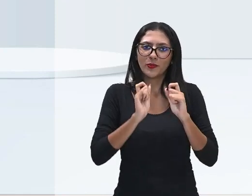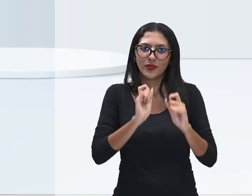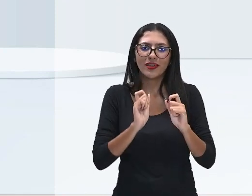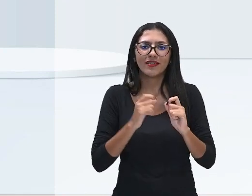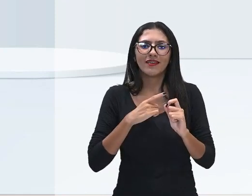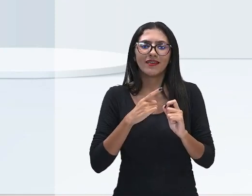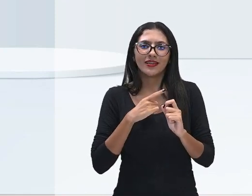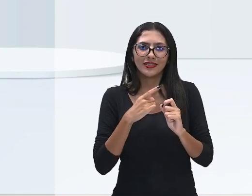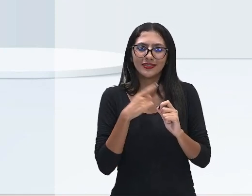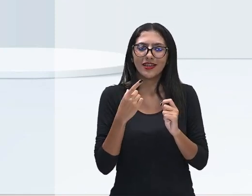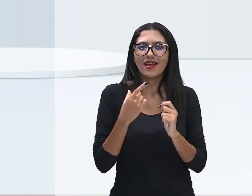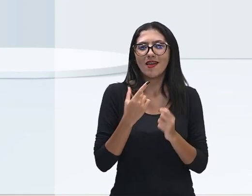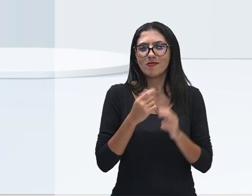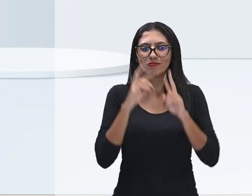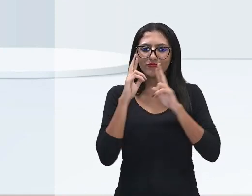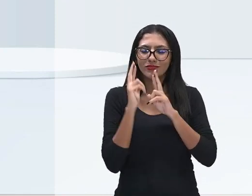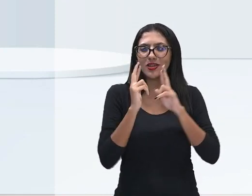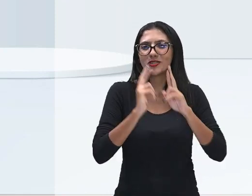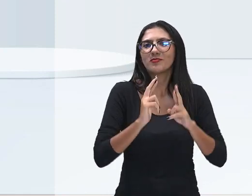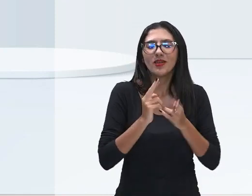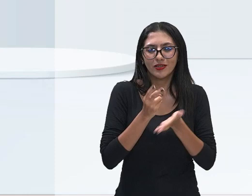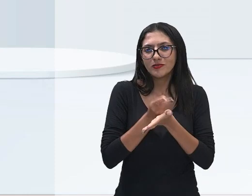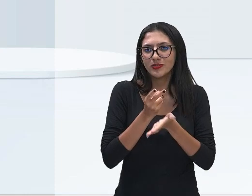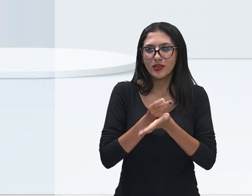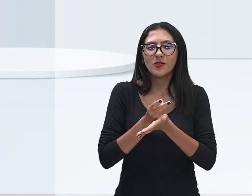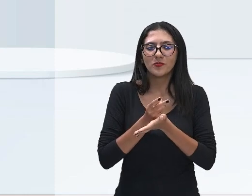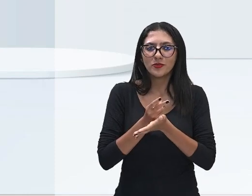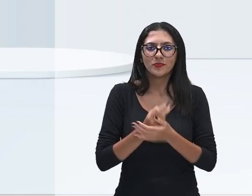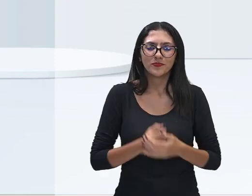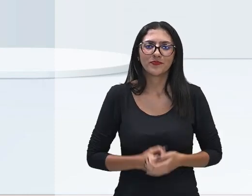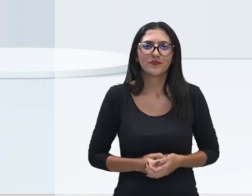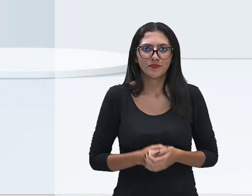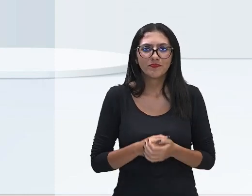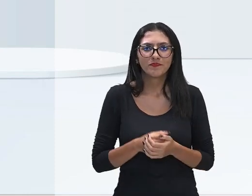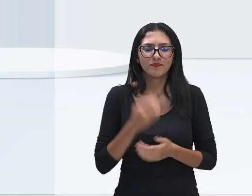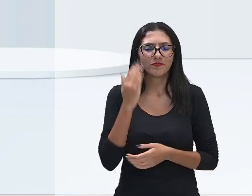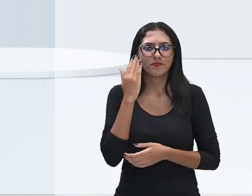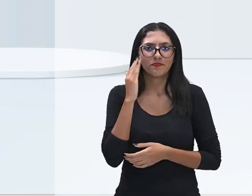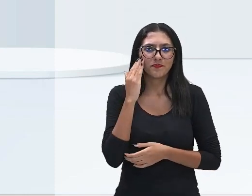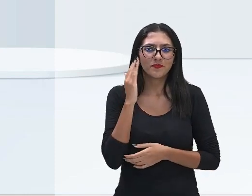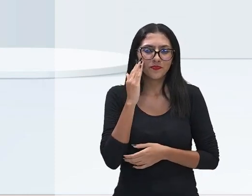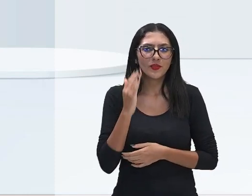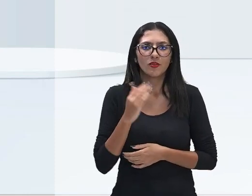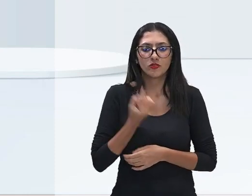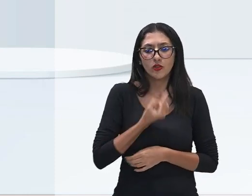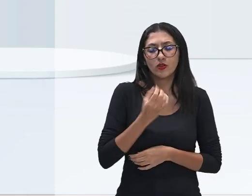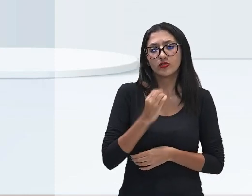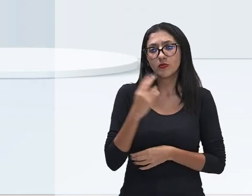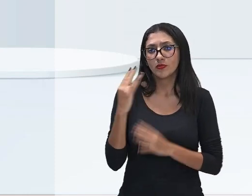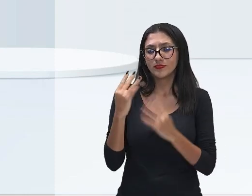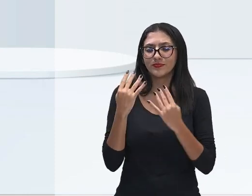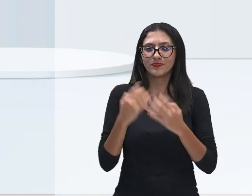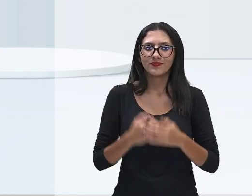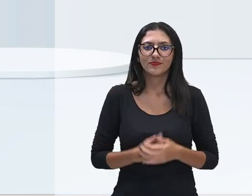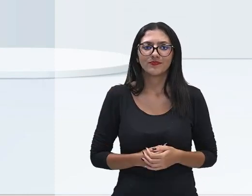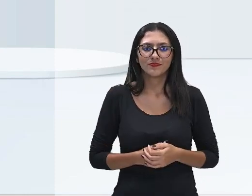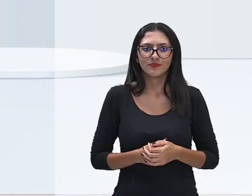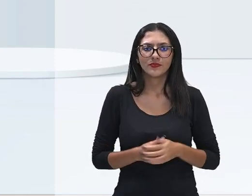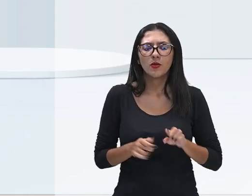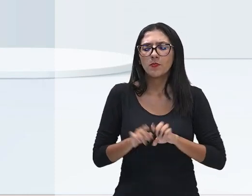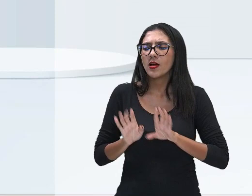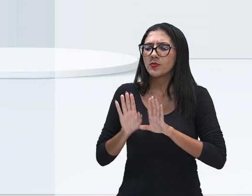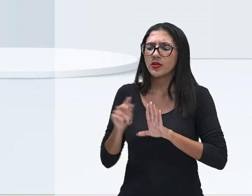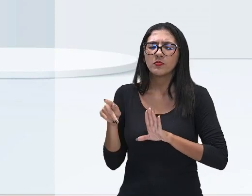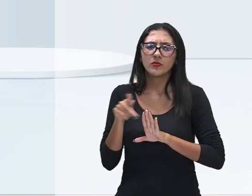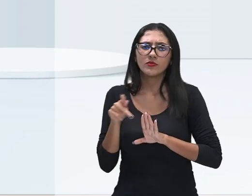nessa integridade que a gente tem que ter o tempo todo, não só quando estão nos observando. Certo, Cleidisvan? Mas, professor, como